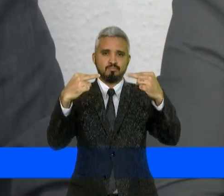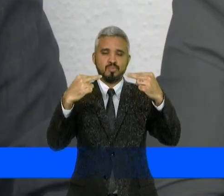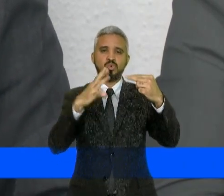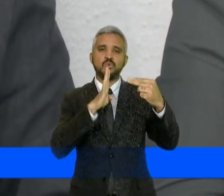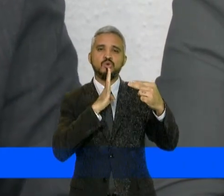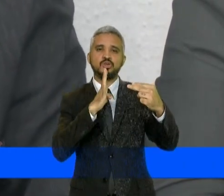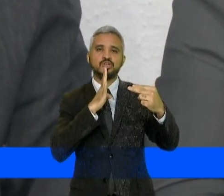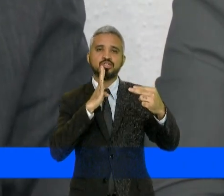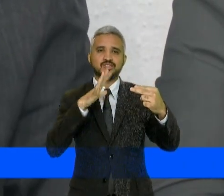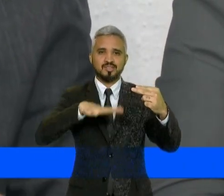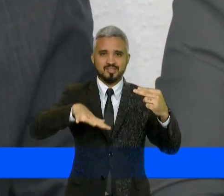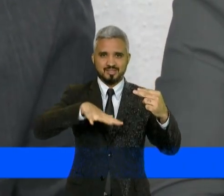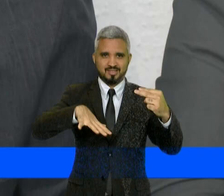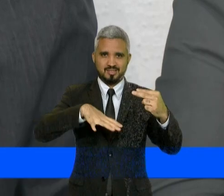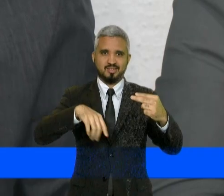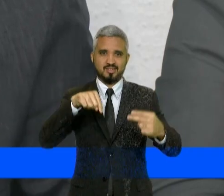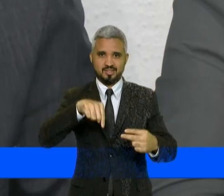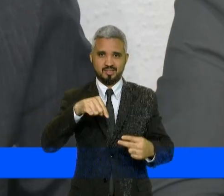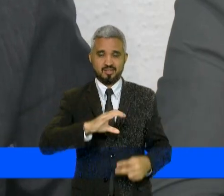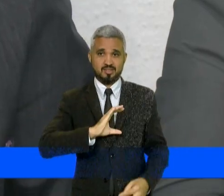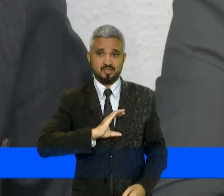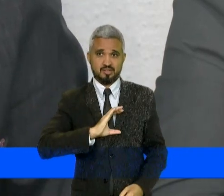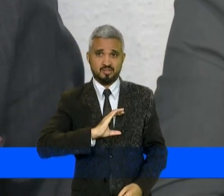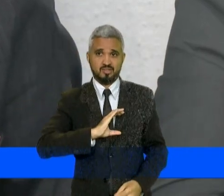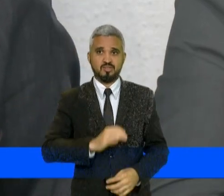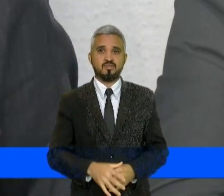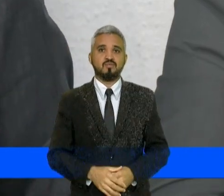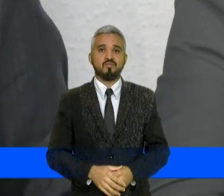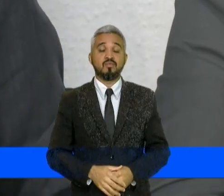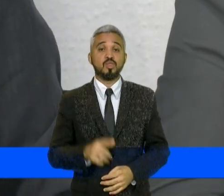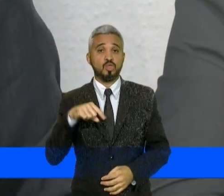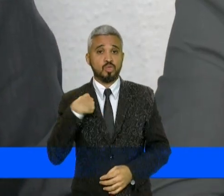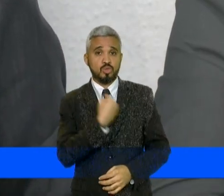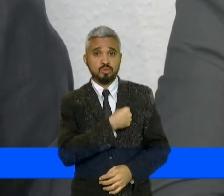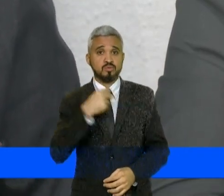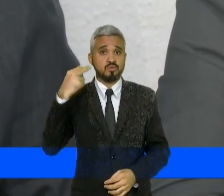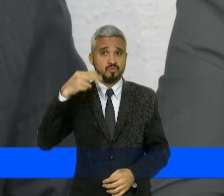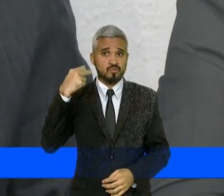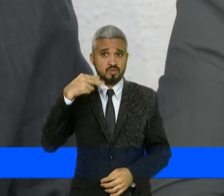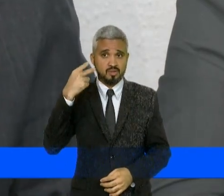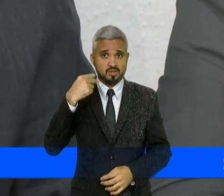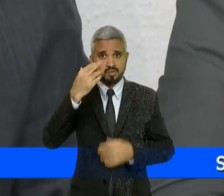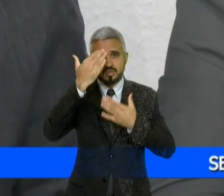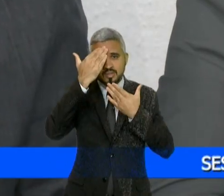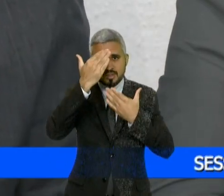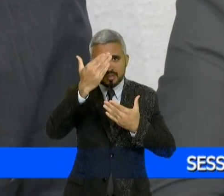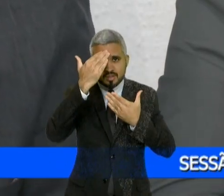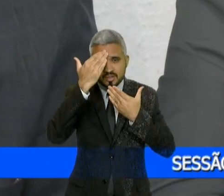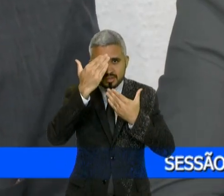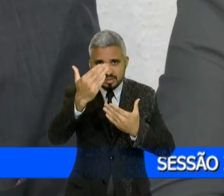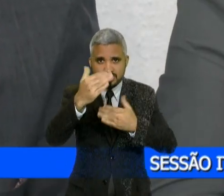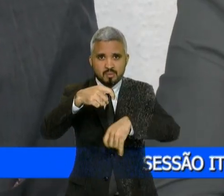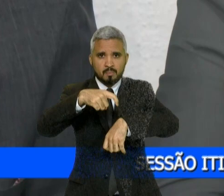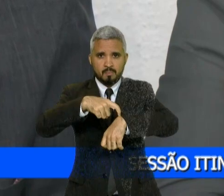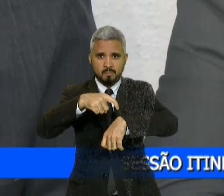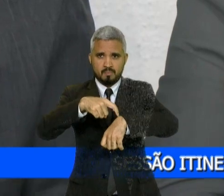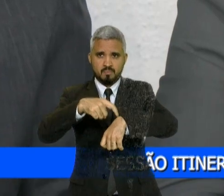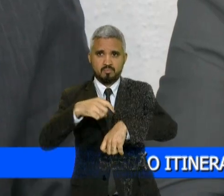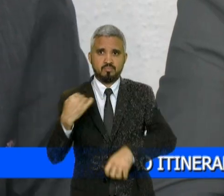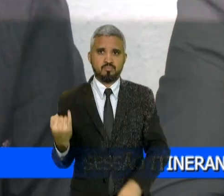E nós, enquanto vereadores desta Casa de Leis, agradecemos muito esse momento